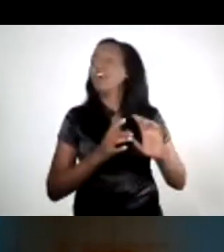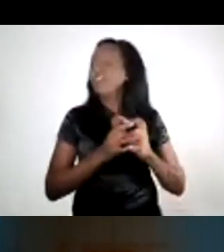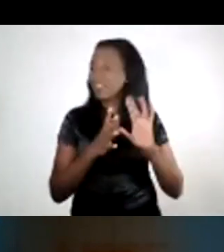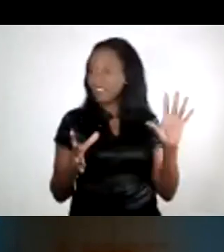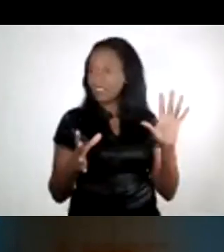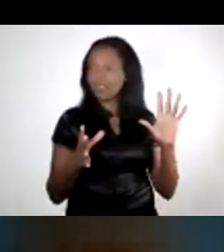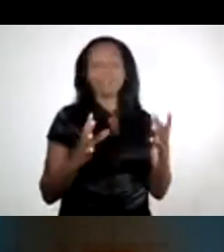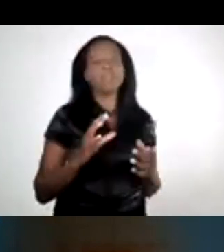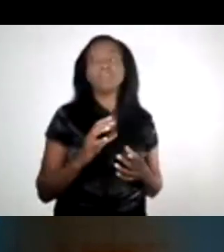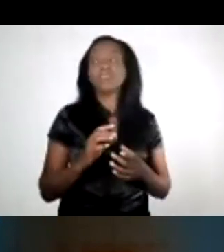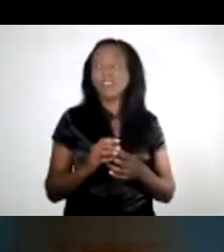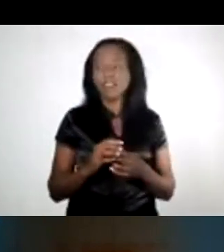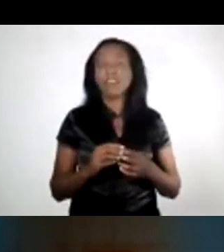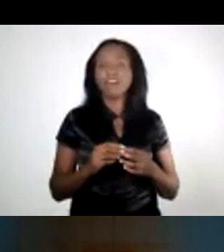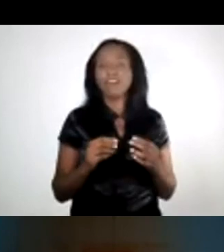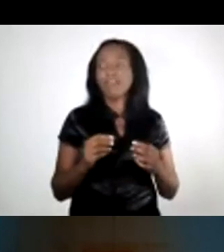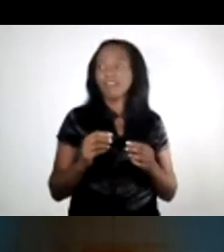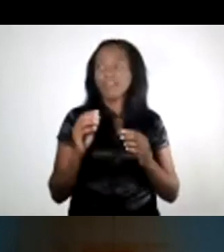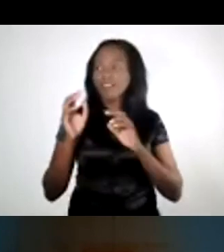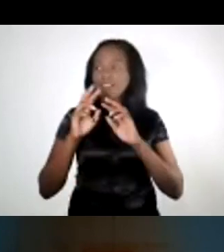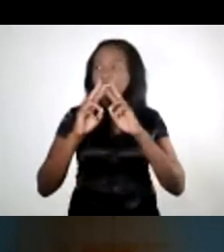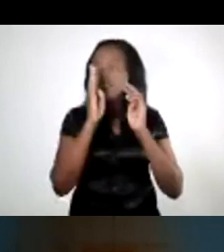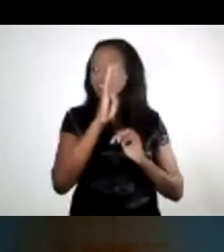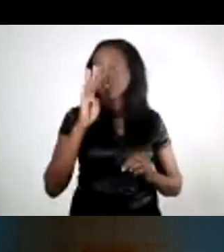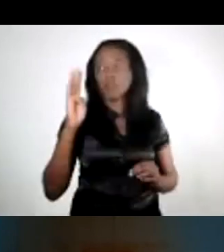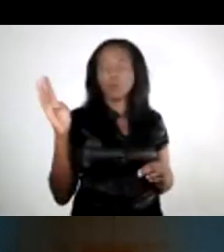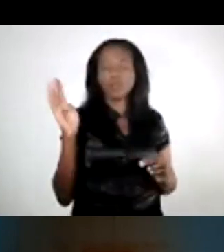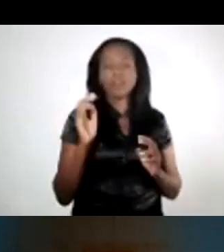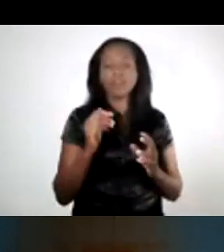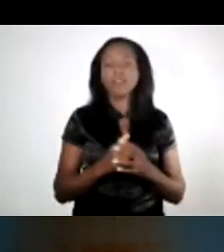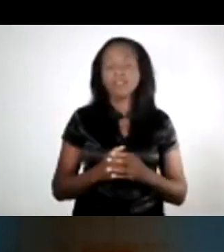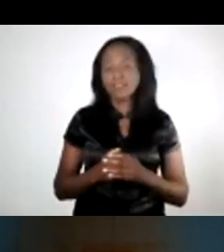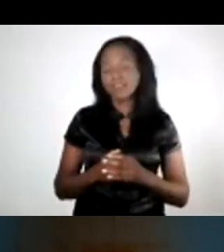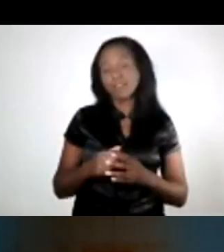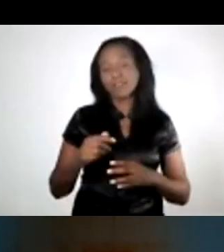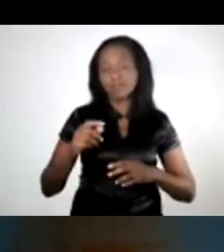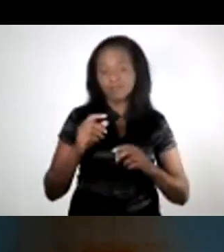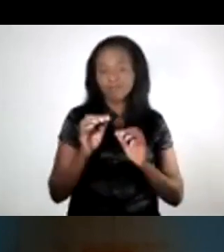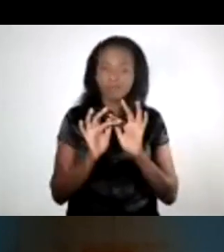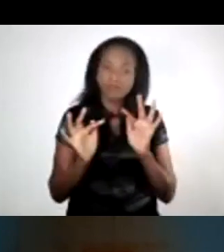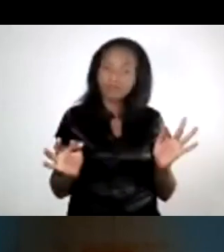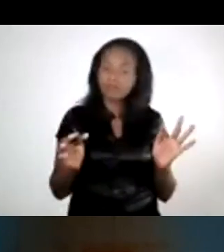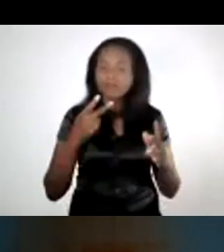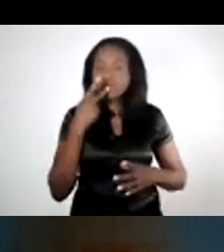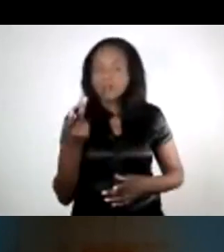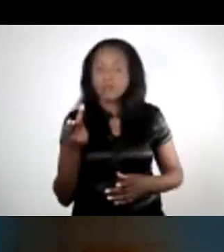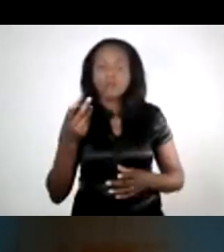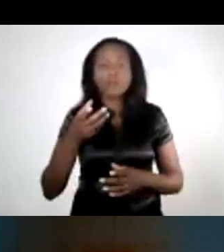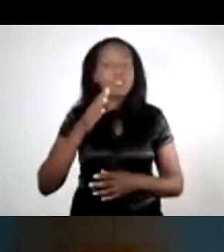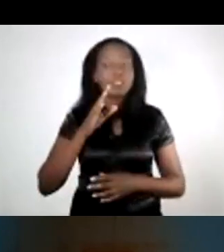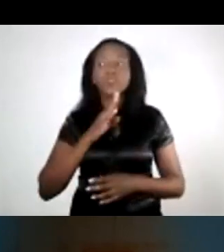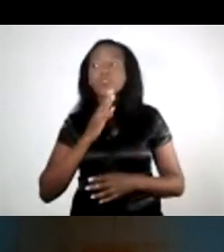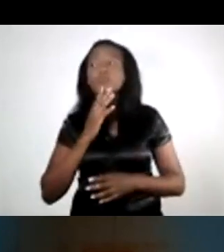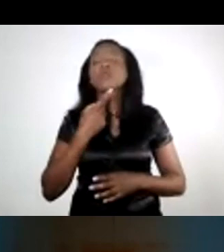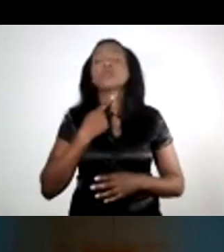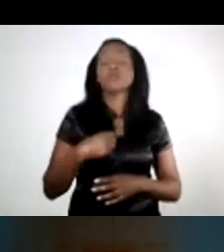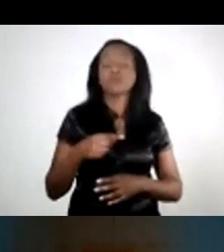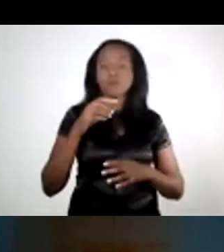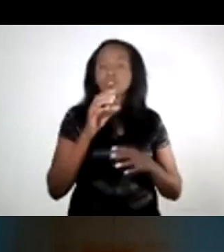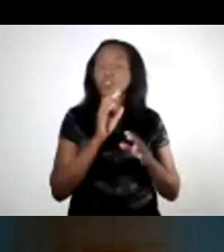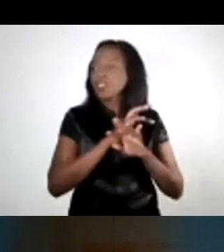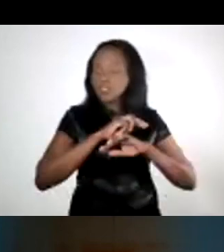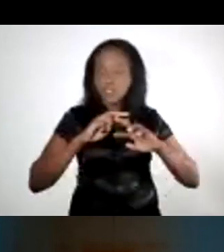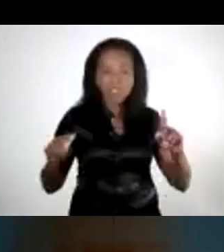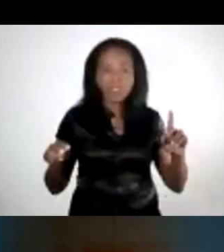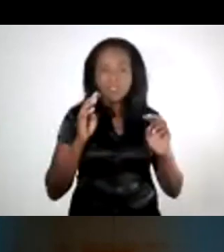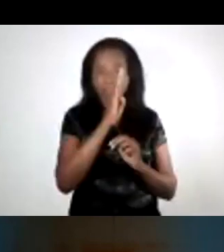negras para as listas de novas aquisições, ou simplesmente manifestando interesse na leitura dessas obras. Então, assim,